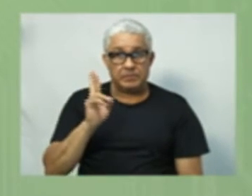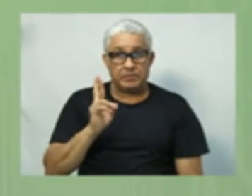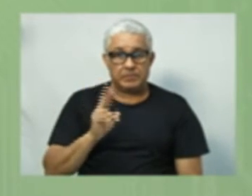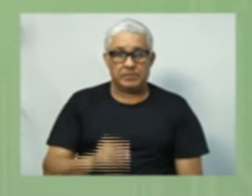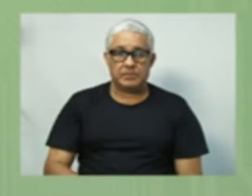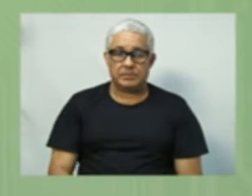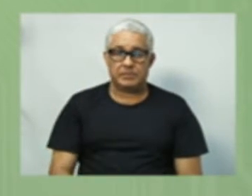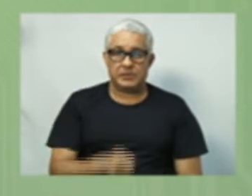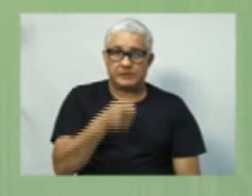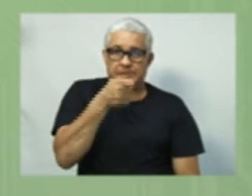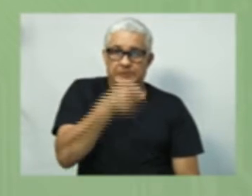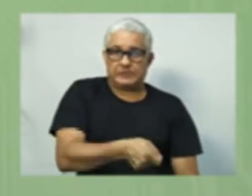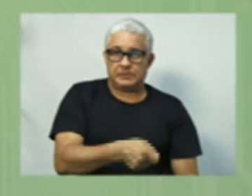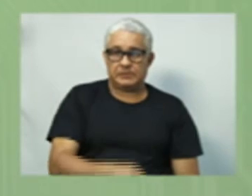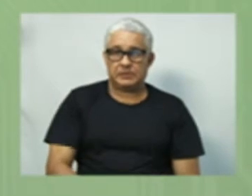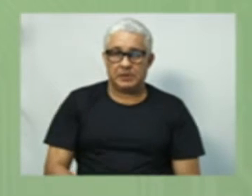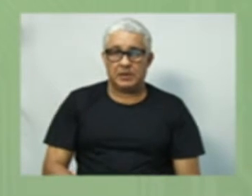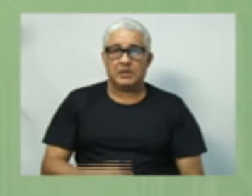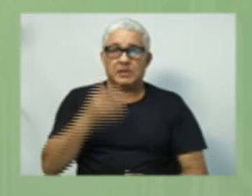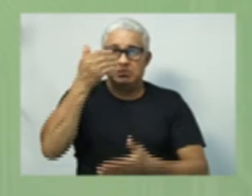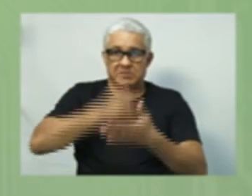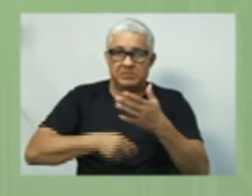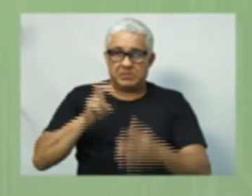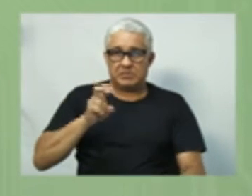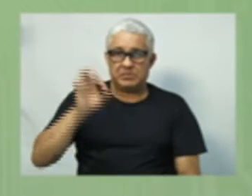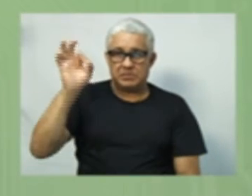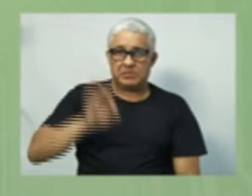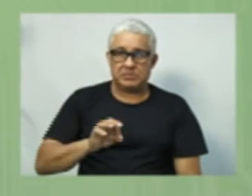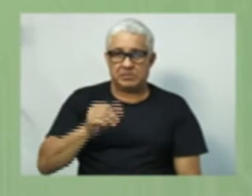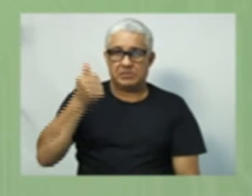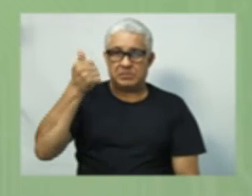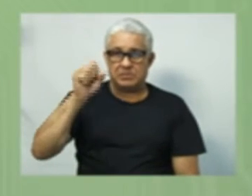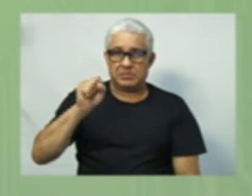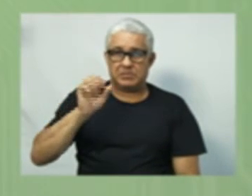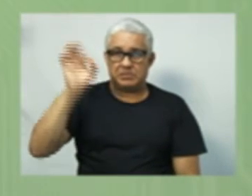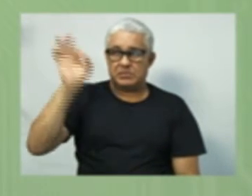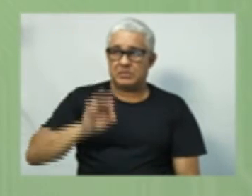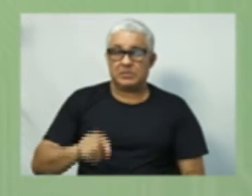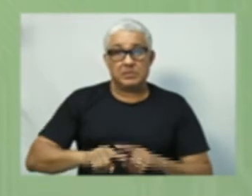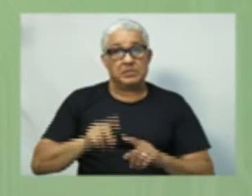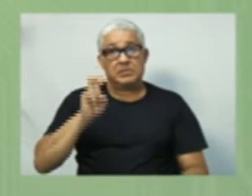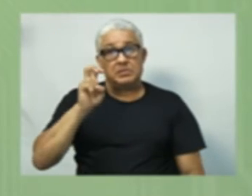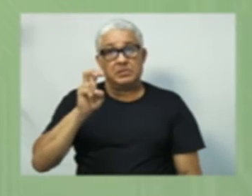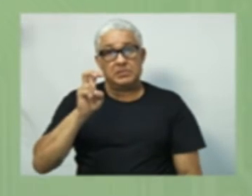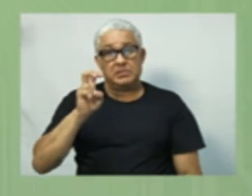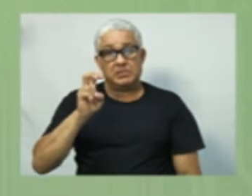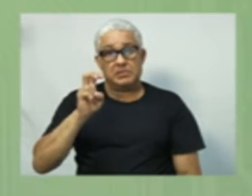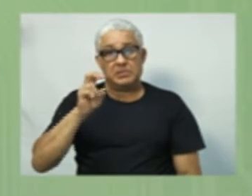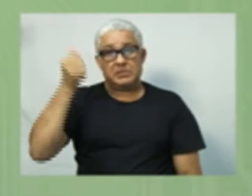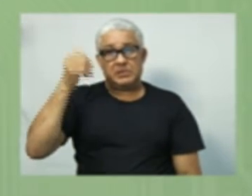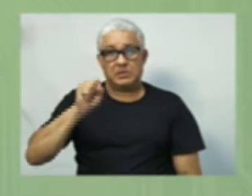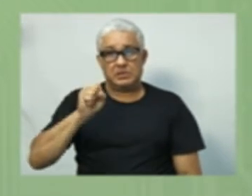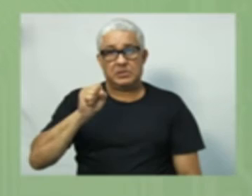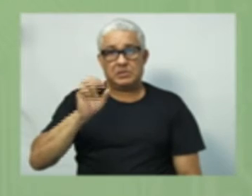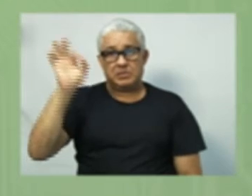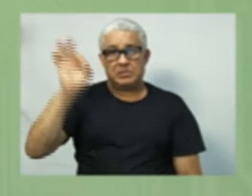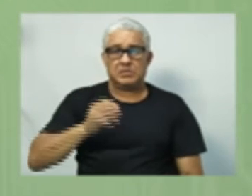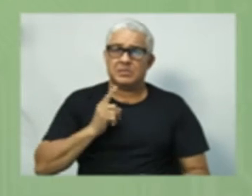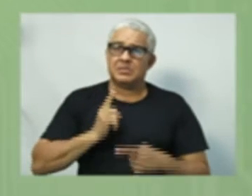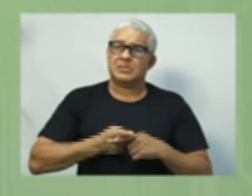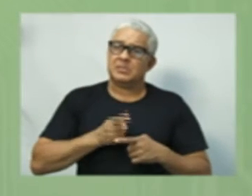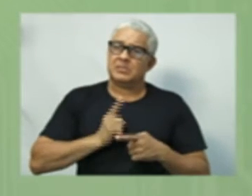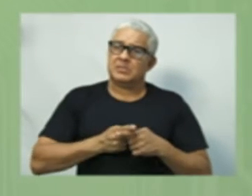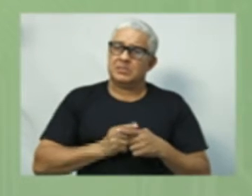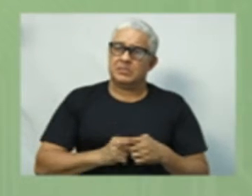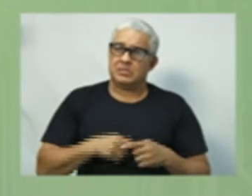gente fala, cobrar 5% é 18%. Mas 5%, 18% em cima do quê? Esse é o ponto.